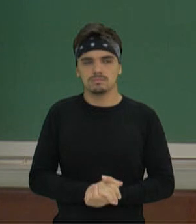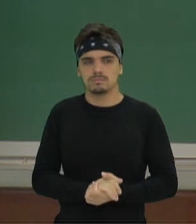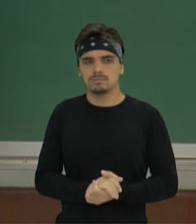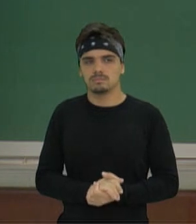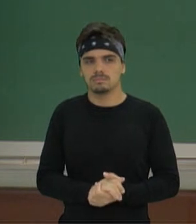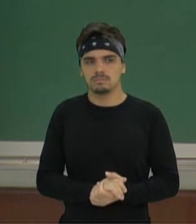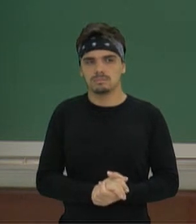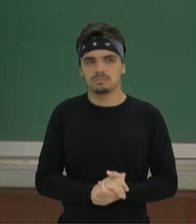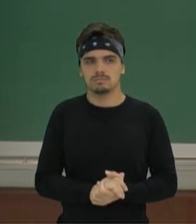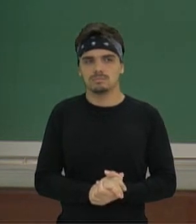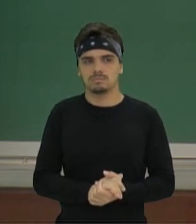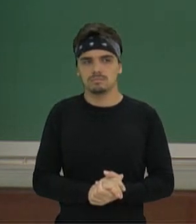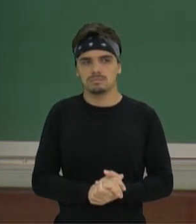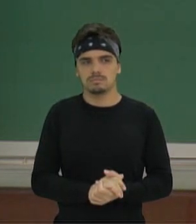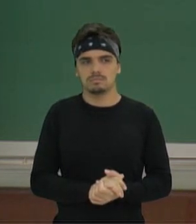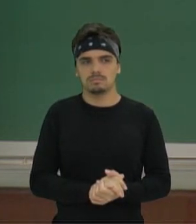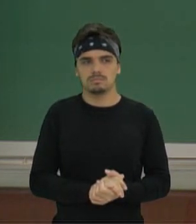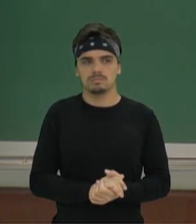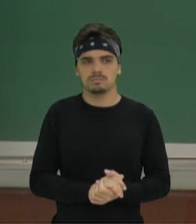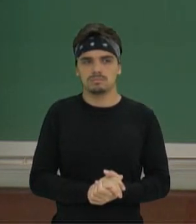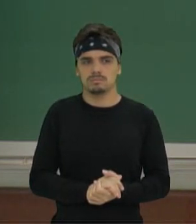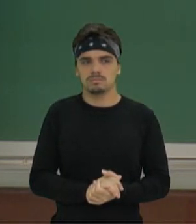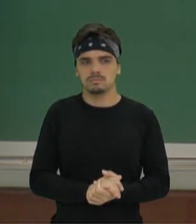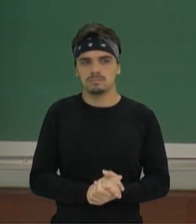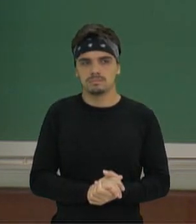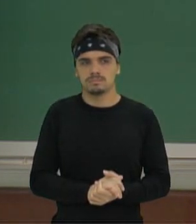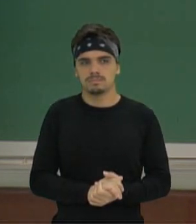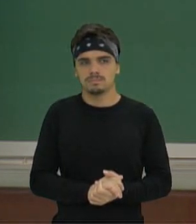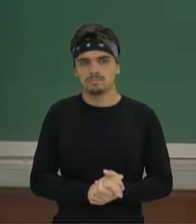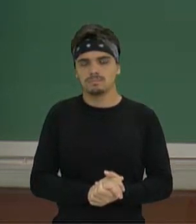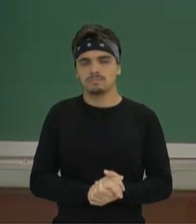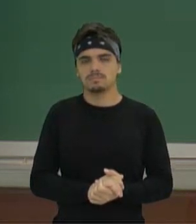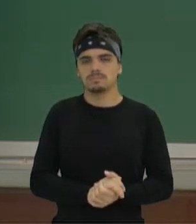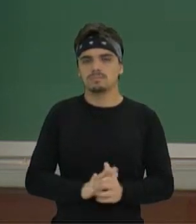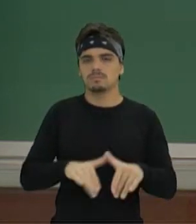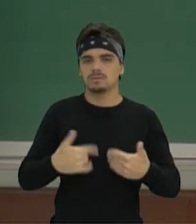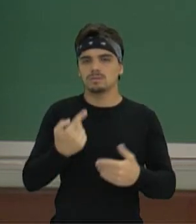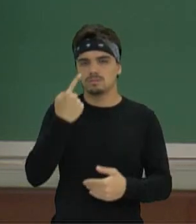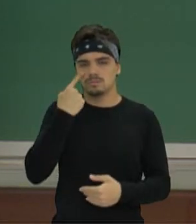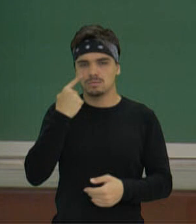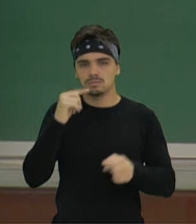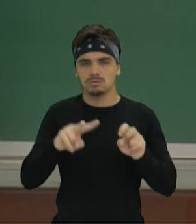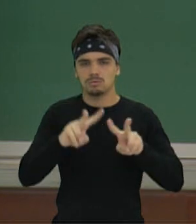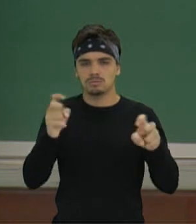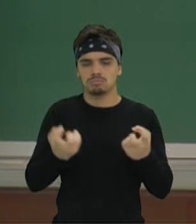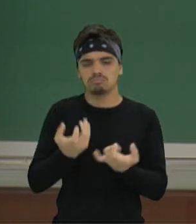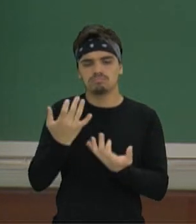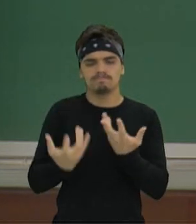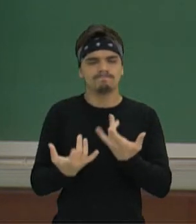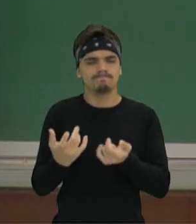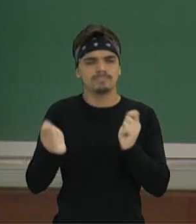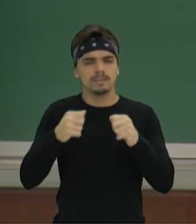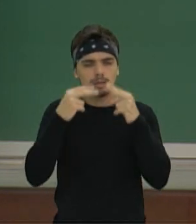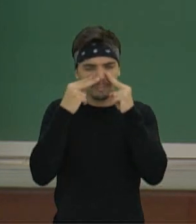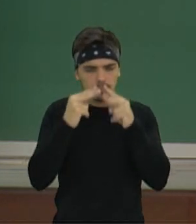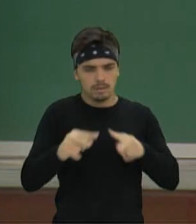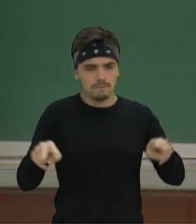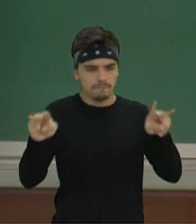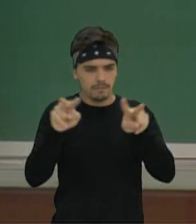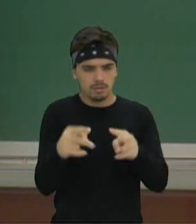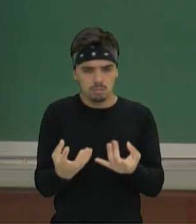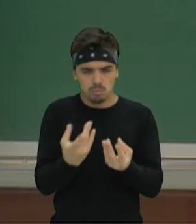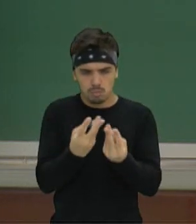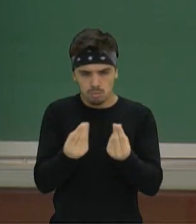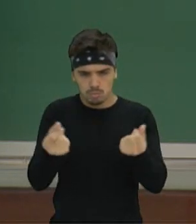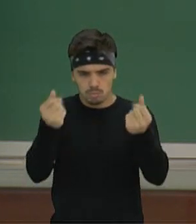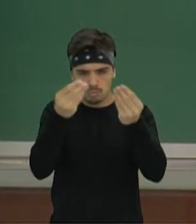visible gaseous part of some fire. Né? Então, a parte gasosa visível de um fogo, tá ok? A